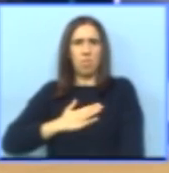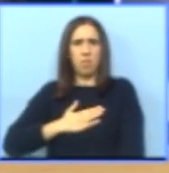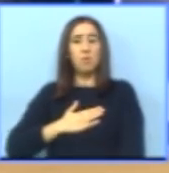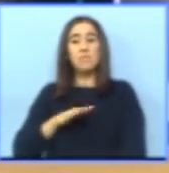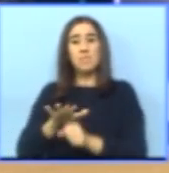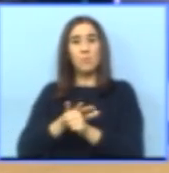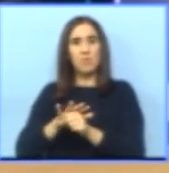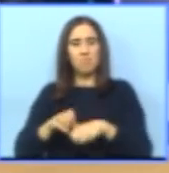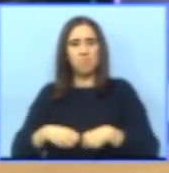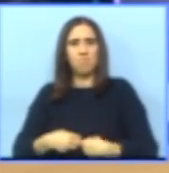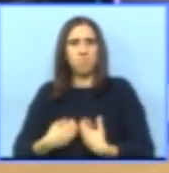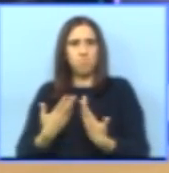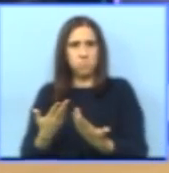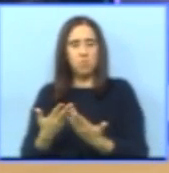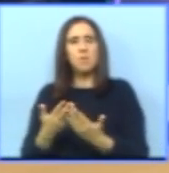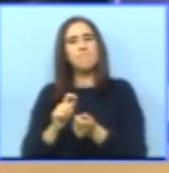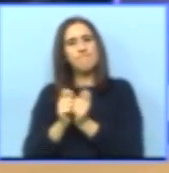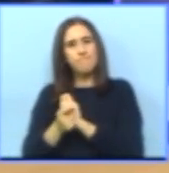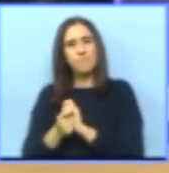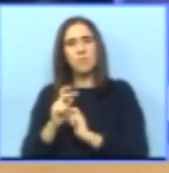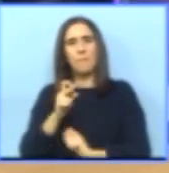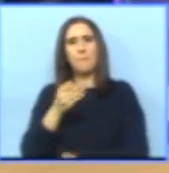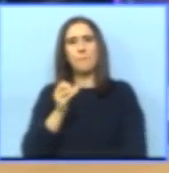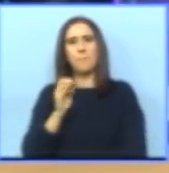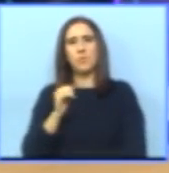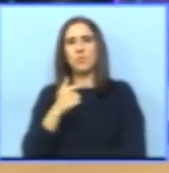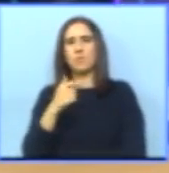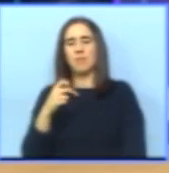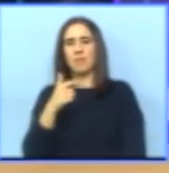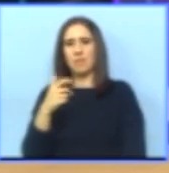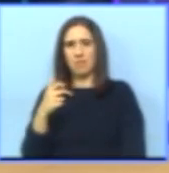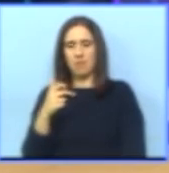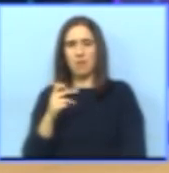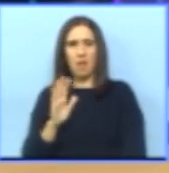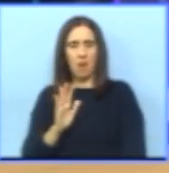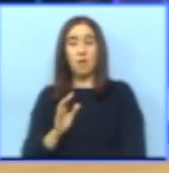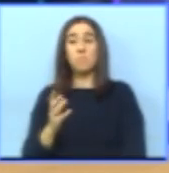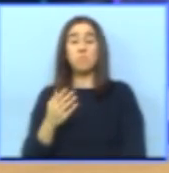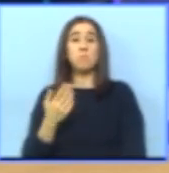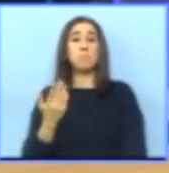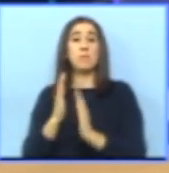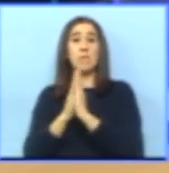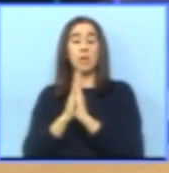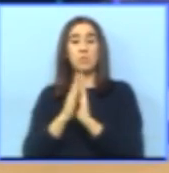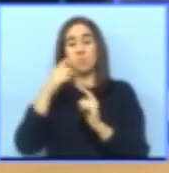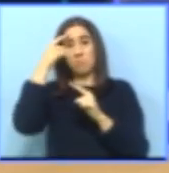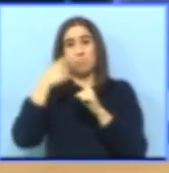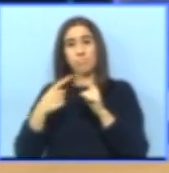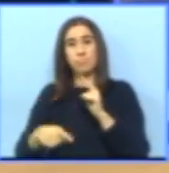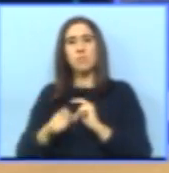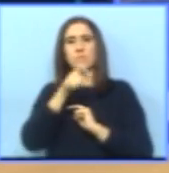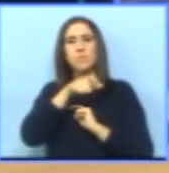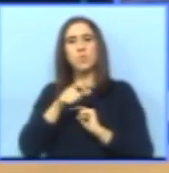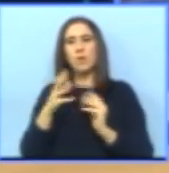situação e tornou-se apóstata. O que é que acontece? Isso com certeza é um choque para a Igreja e são mandados. Pessoas podem estar resgatadas, tal como